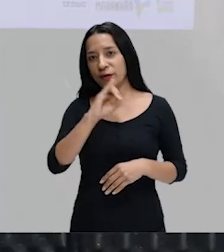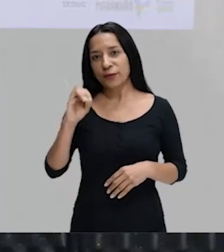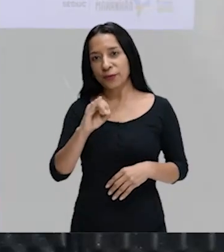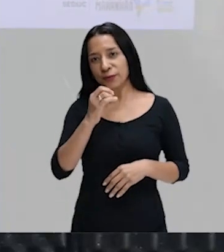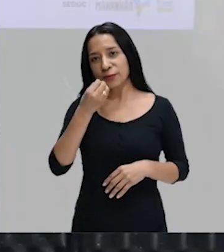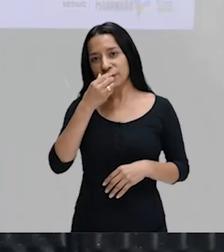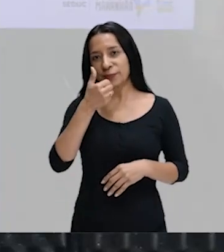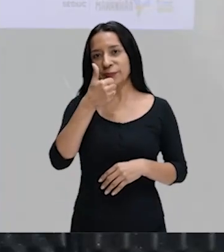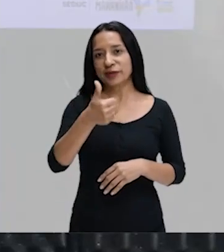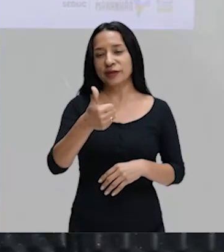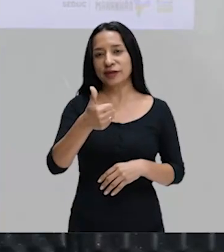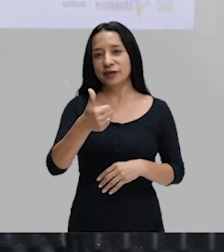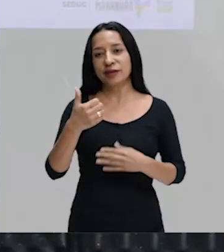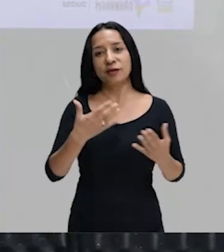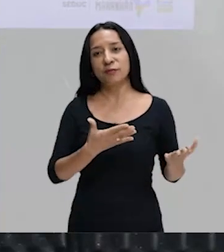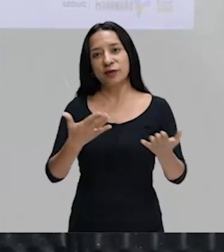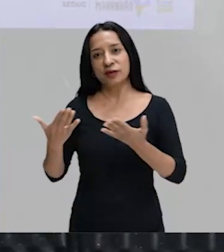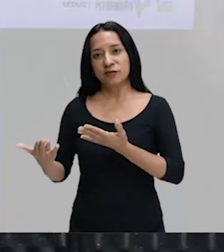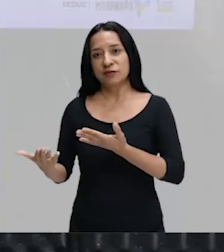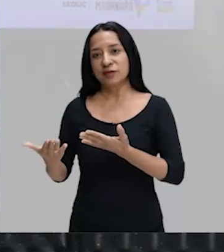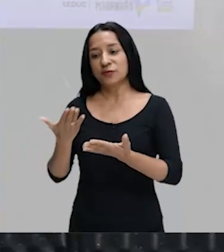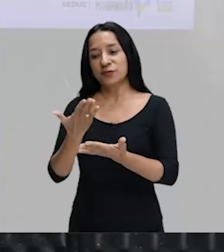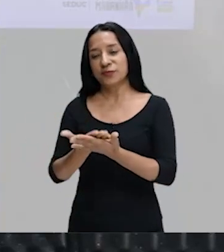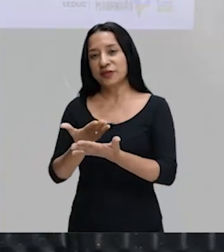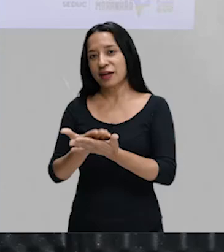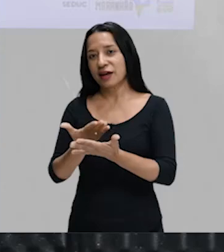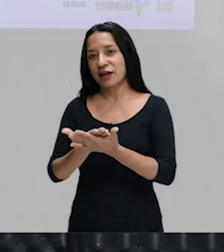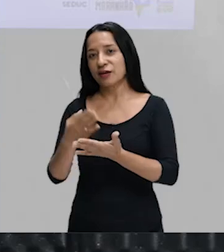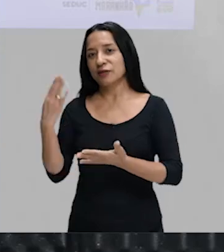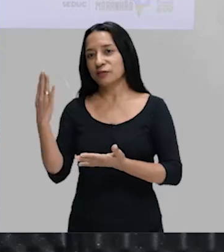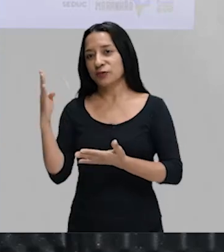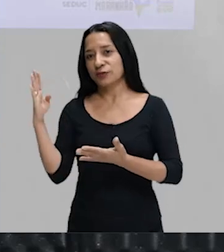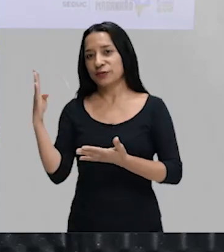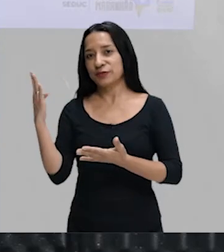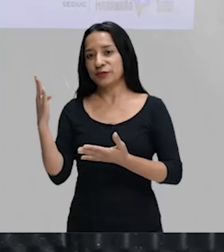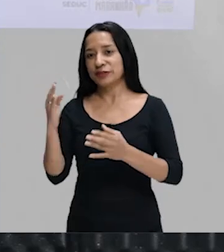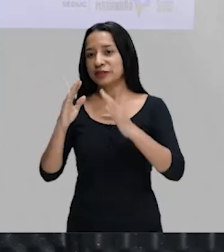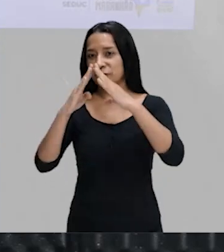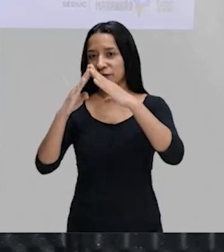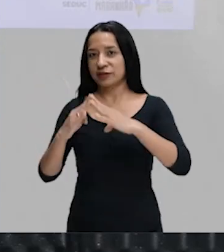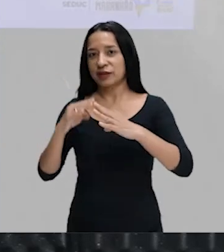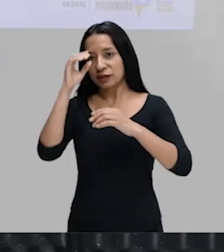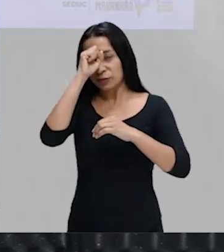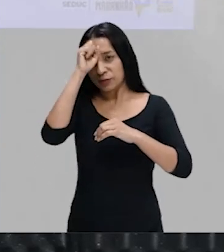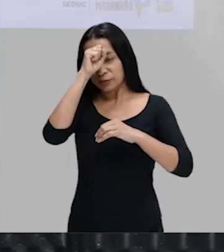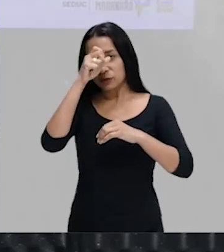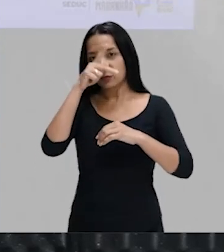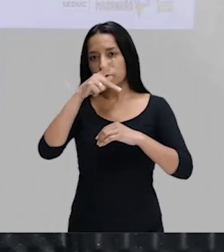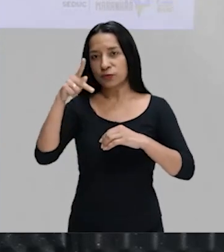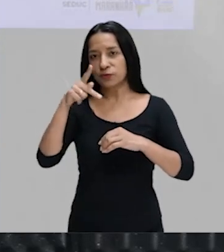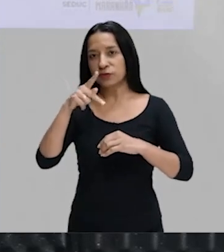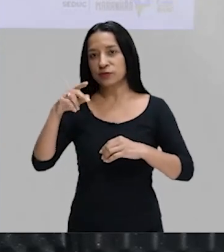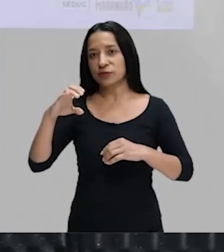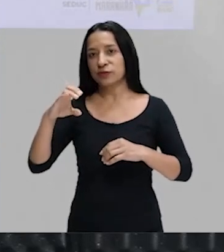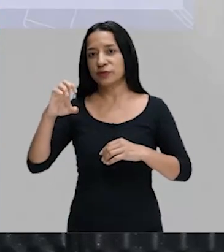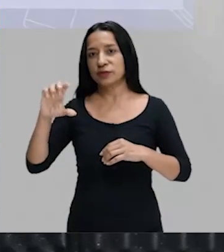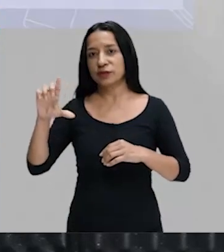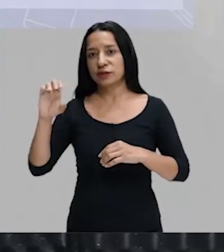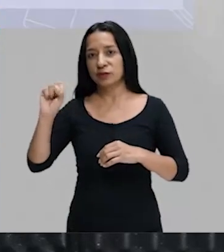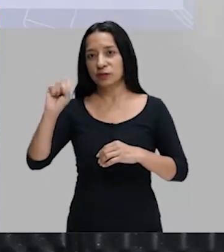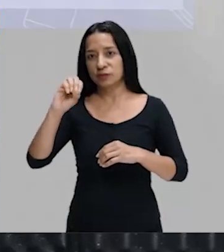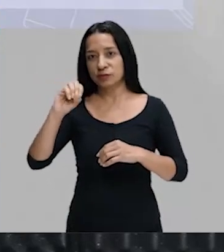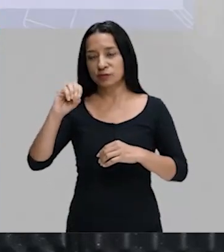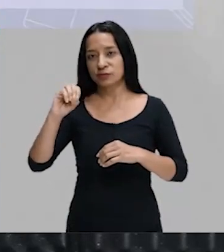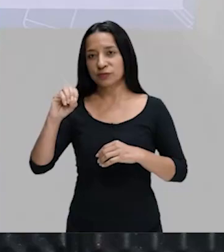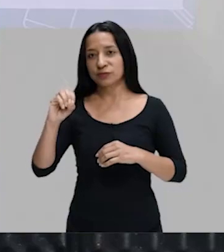pessoal, tudo bem com vocês? Sejam bem-vindos a mais uma aula de Biologia do Fica em Casa Aprendendo. Eu sou o professor Celso Ramos. Nessa aula nós vamos